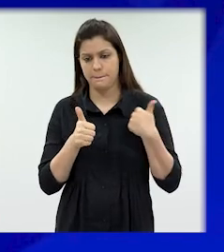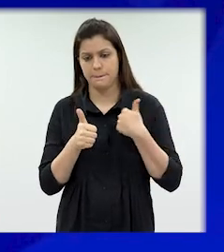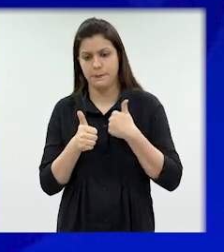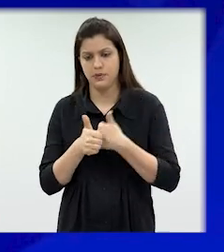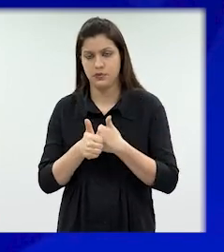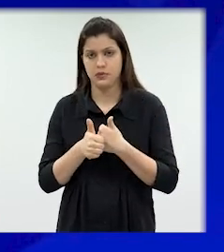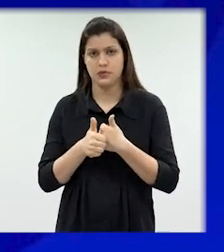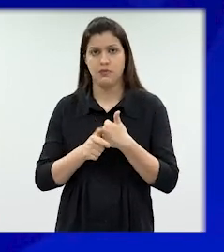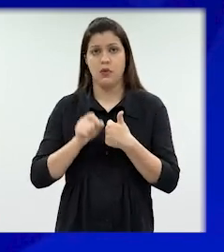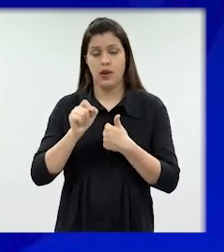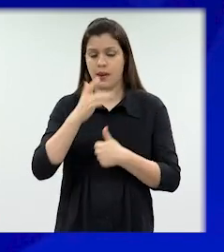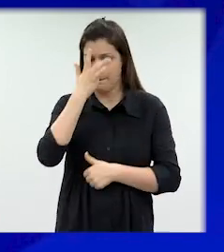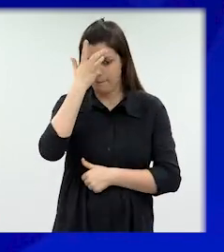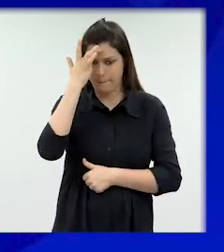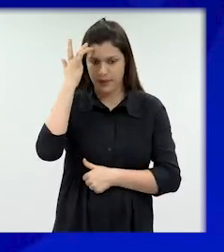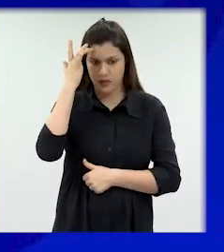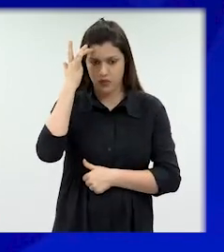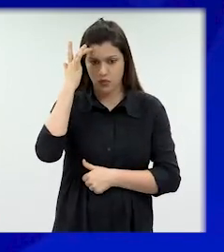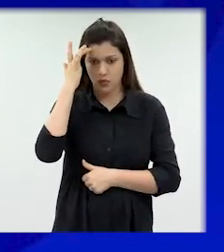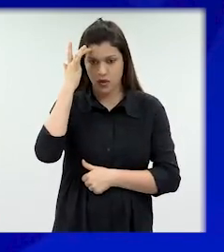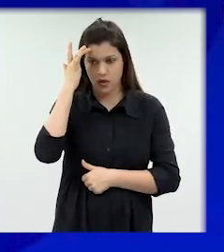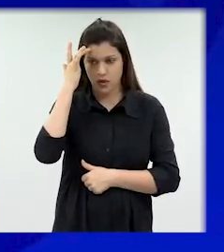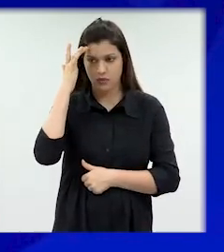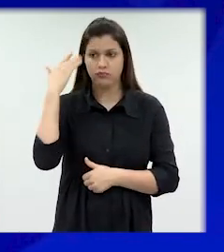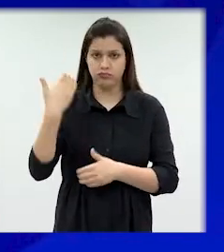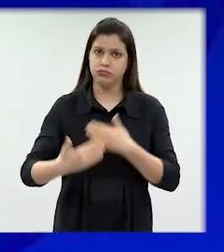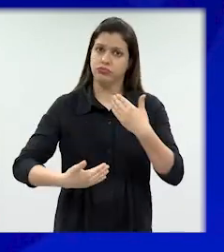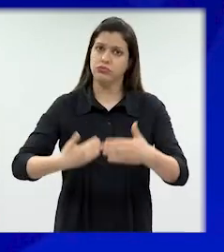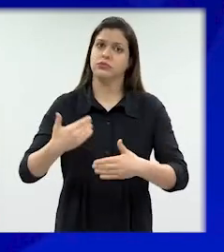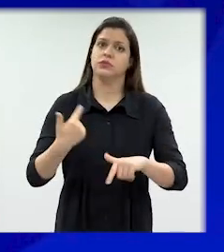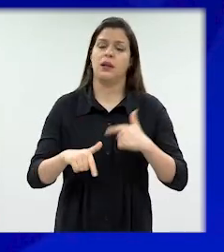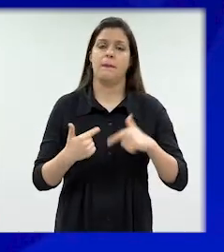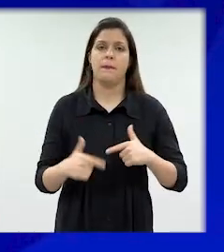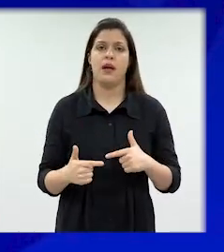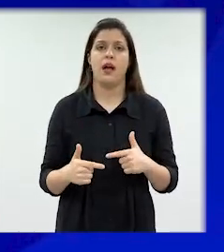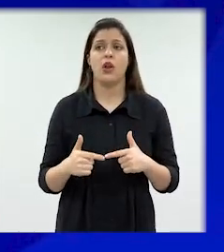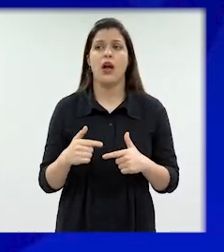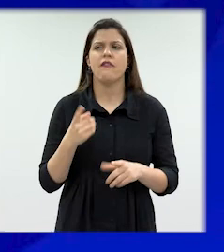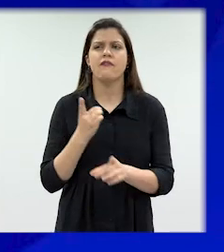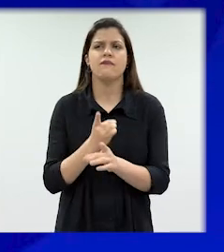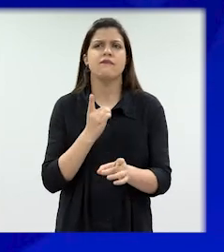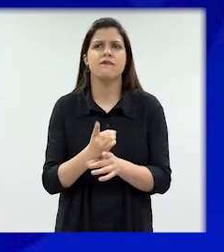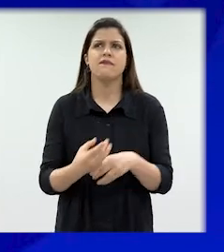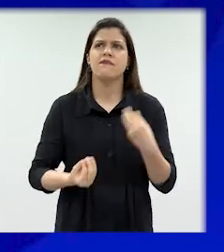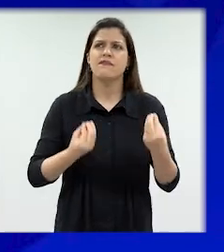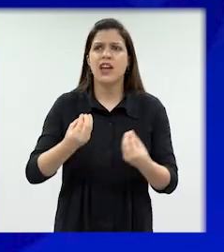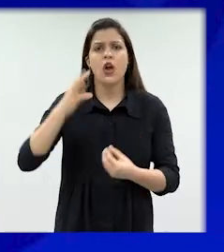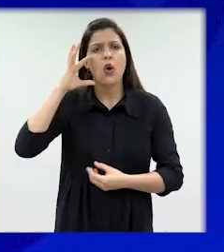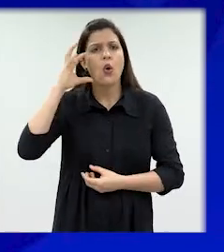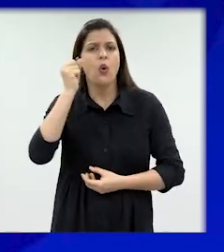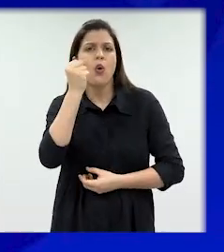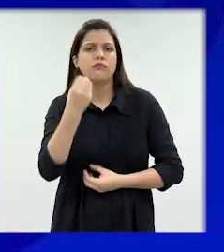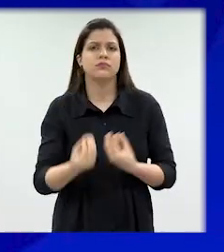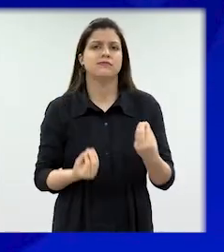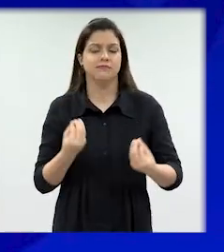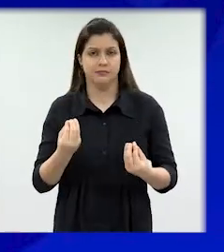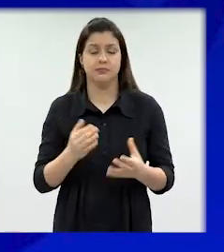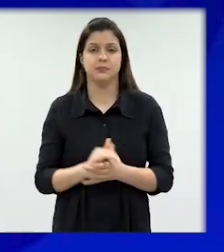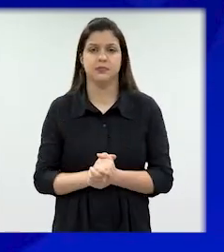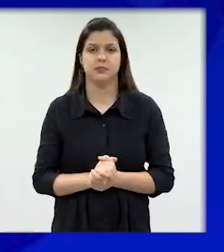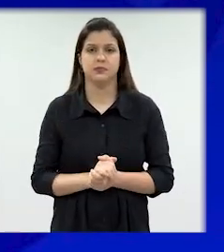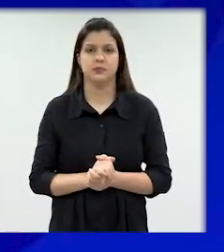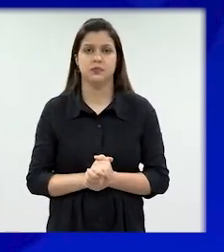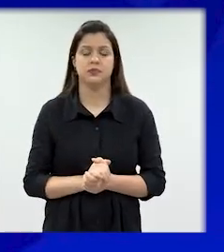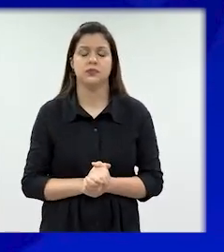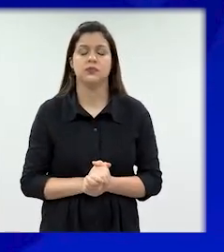eleitoral, as pessoas se envolvem mais. E aí nós encontramos as soluções necessárias a realizar